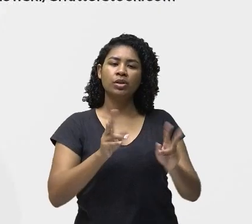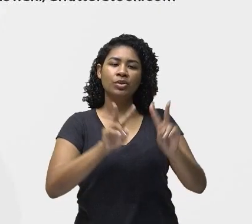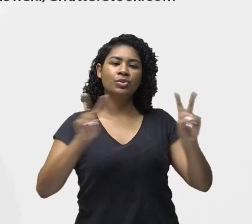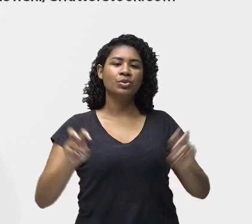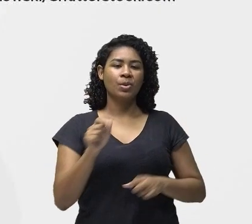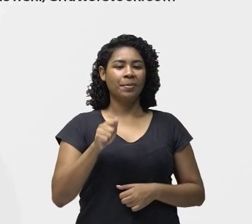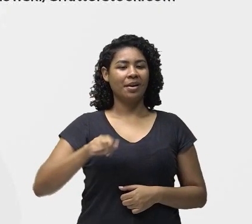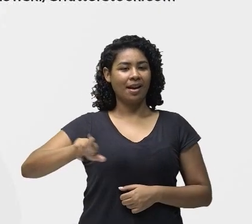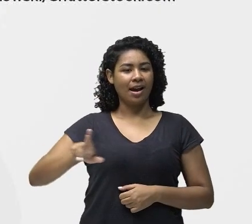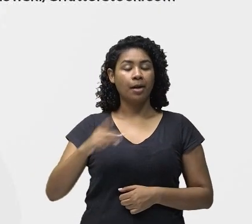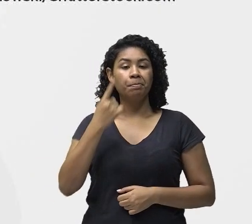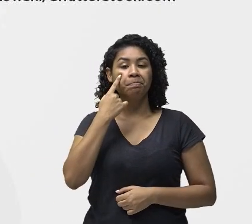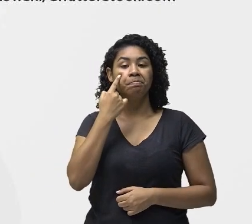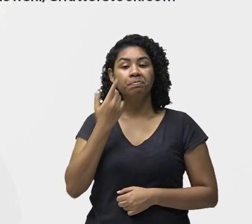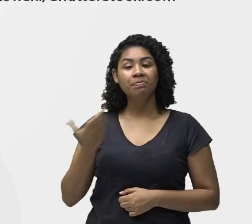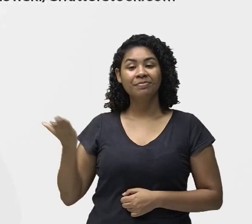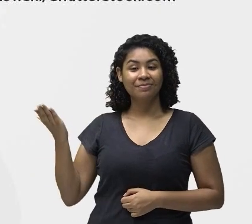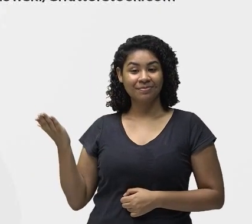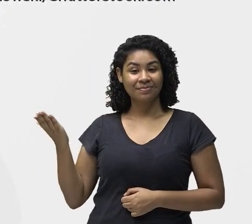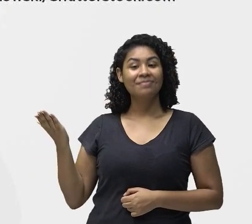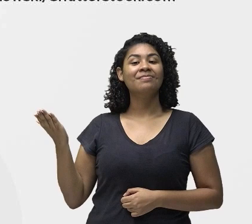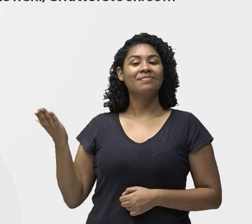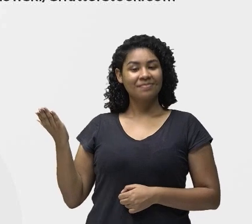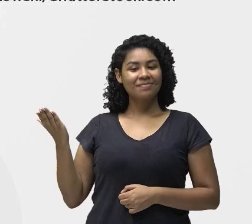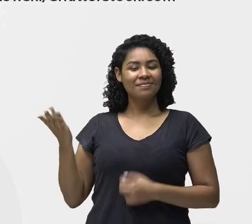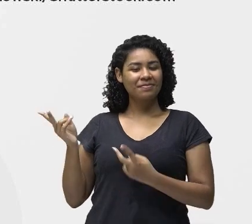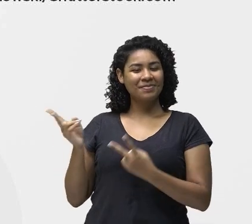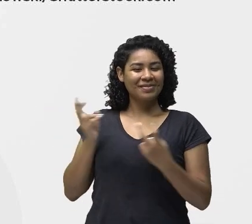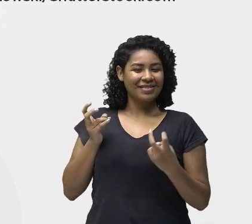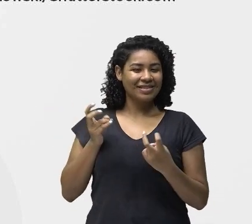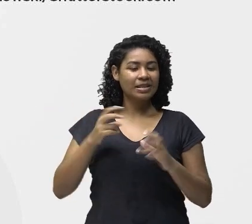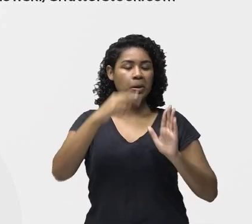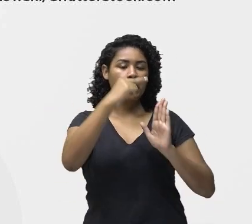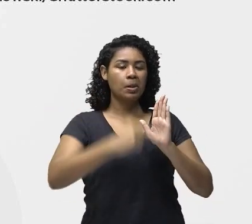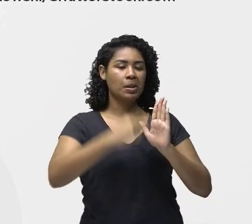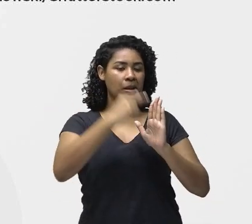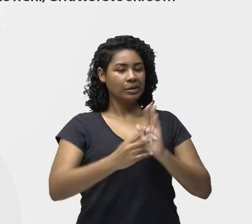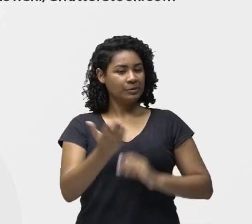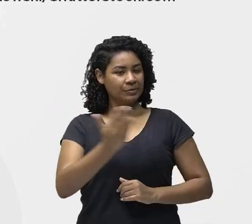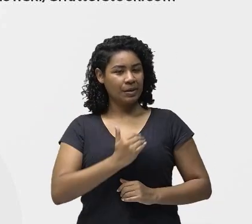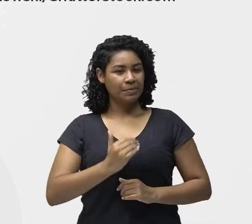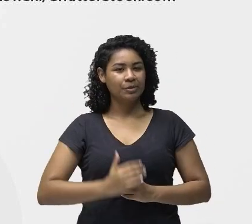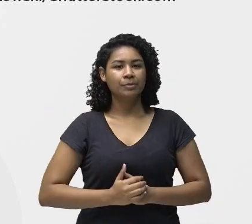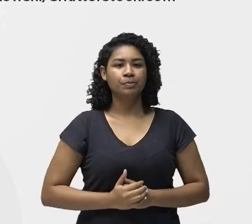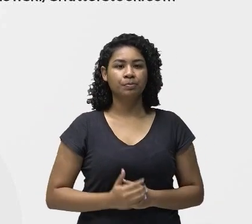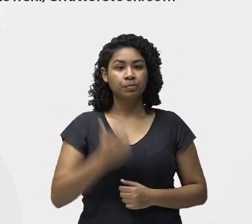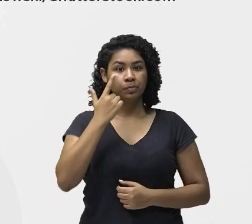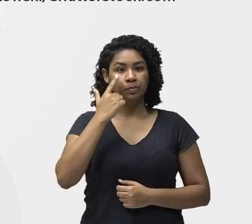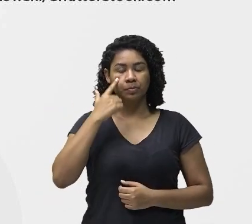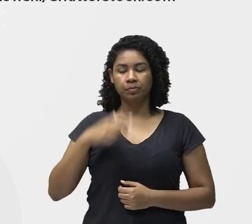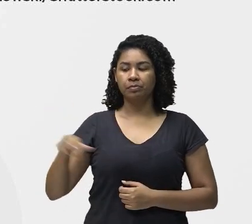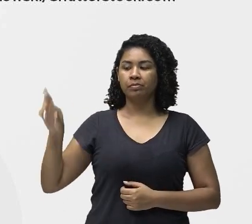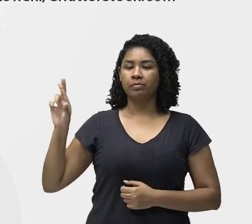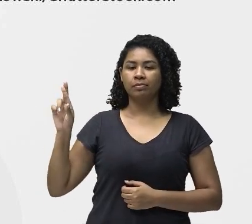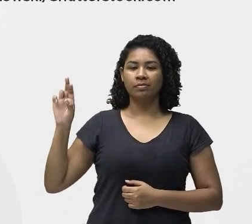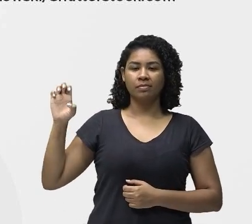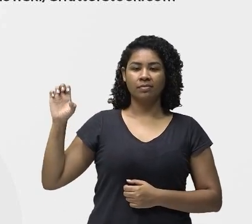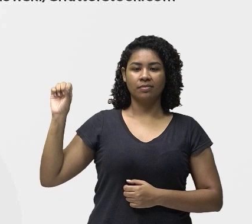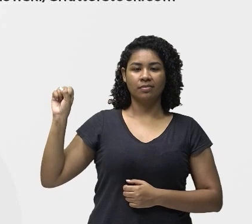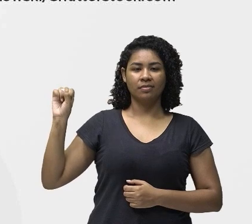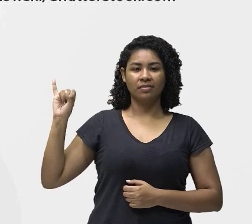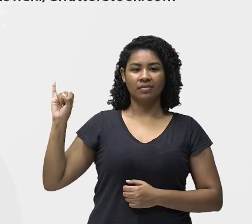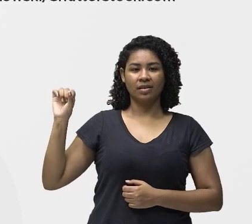aí a nossa próxima cartela. Acompanhem comigo a leitura. Resistência. O ar